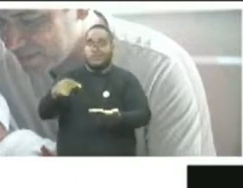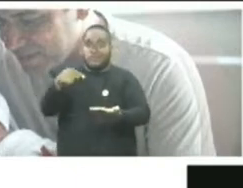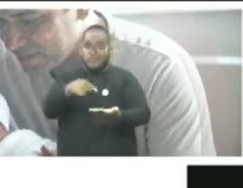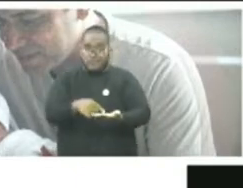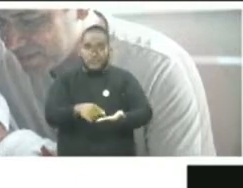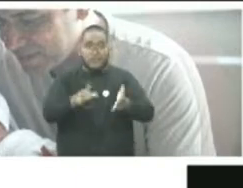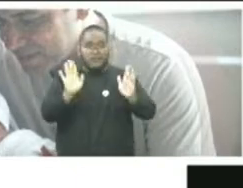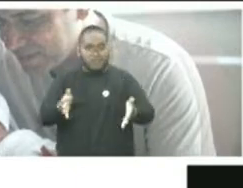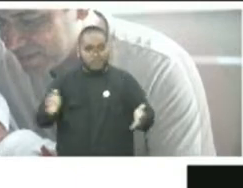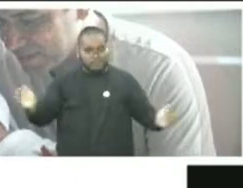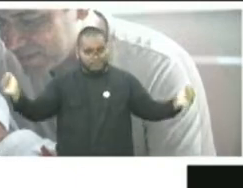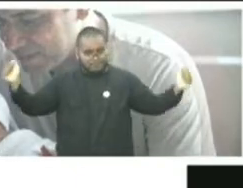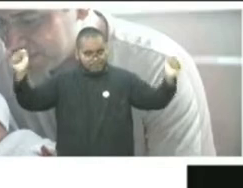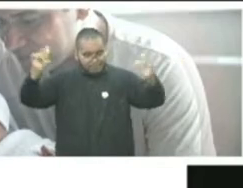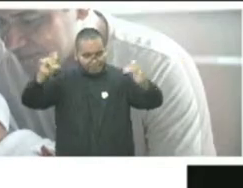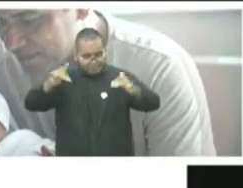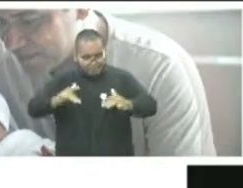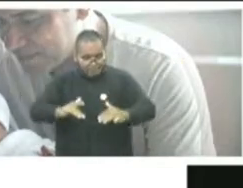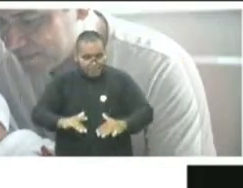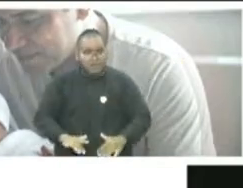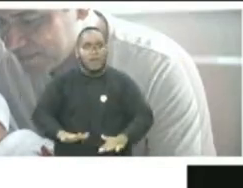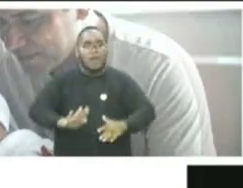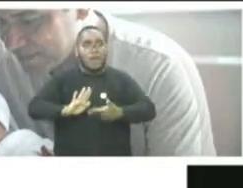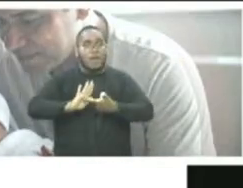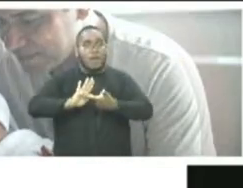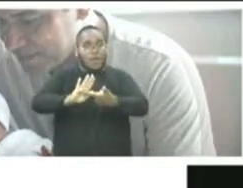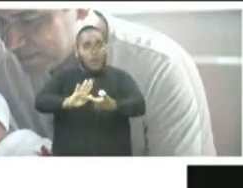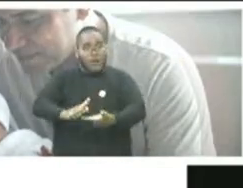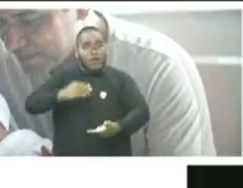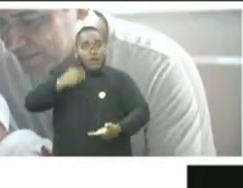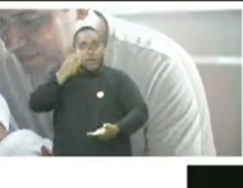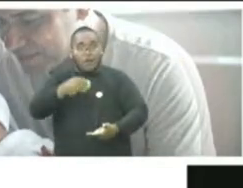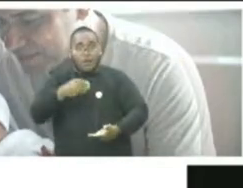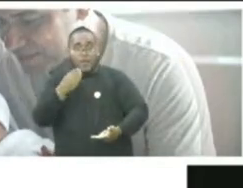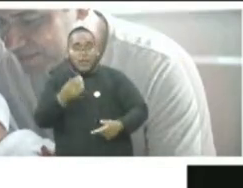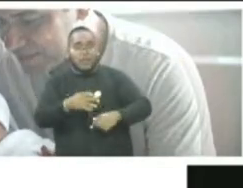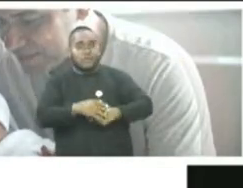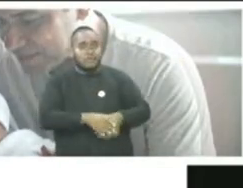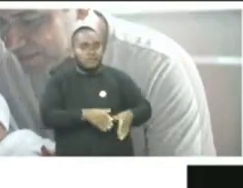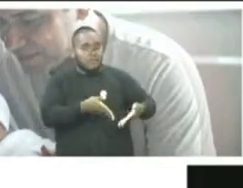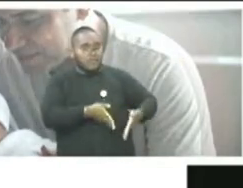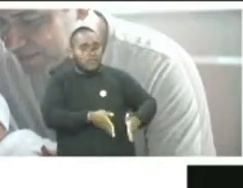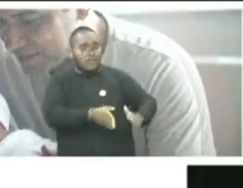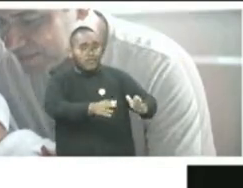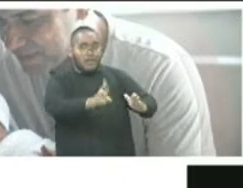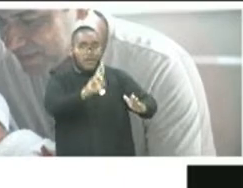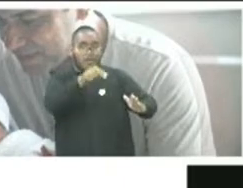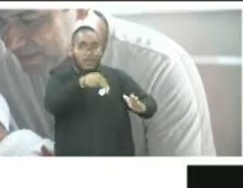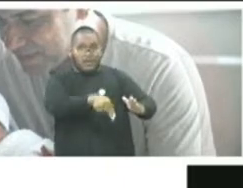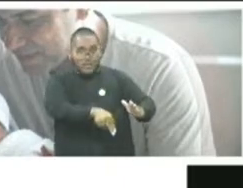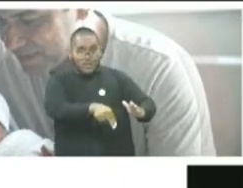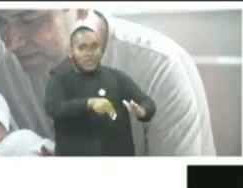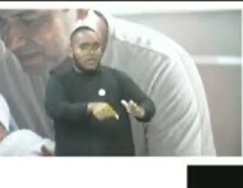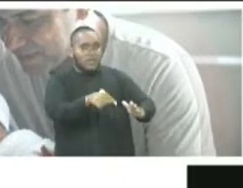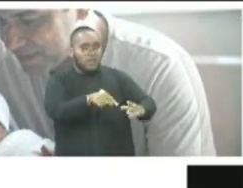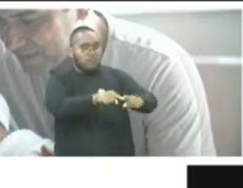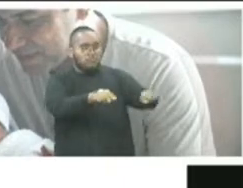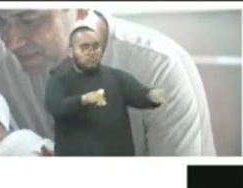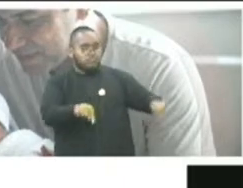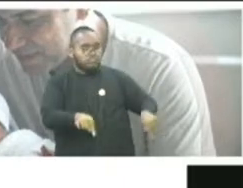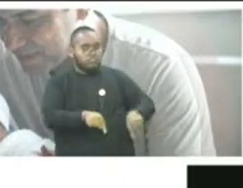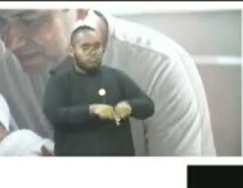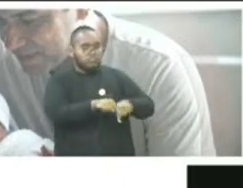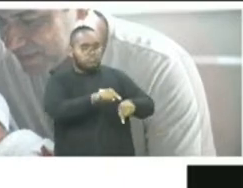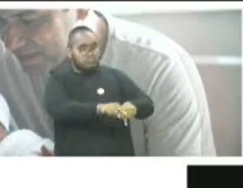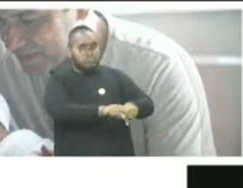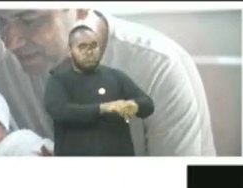experiência, que o recém-nascido que foi reanimado na sala de parto sai em contato pele a